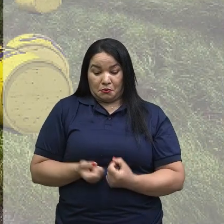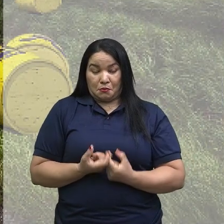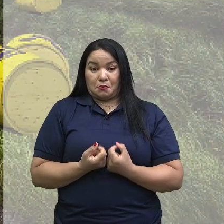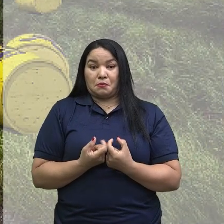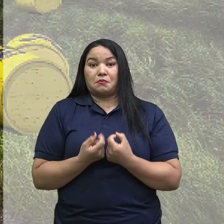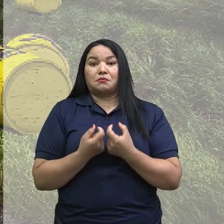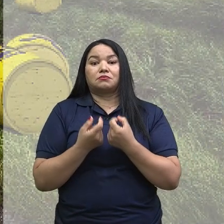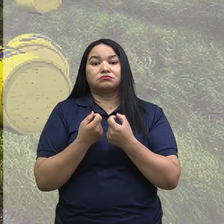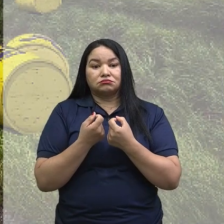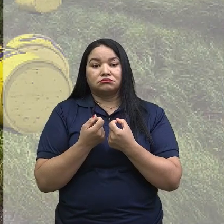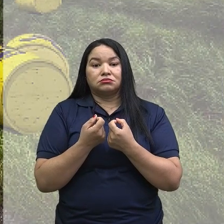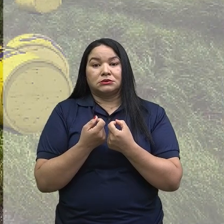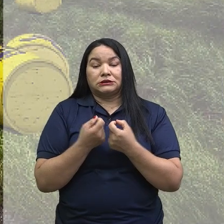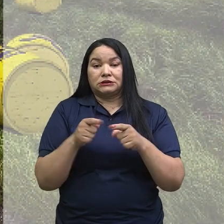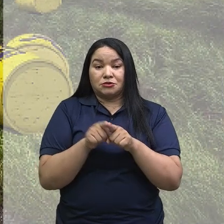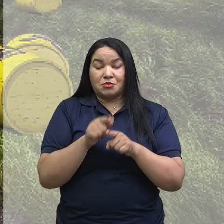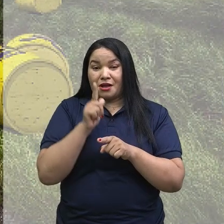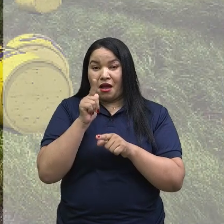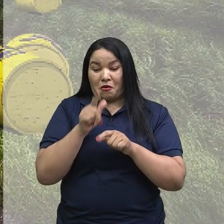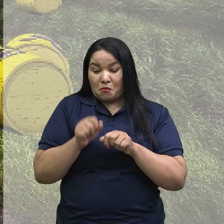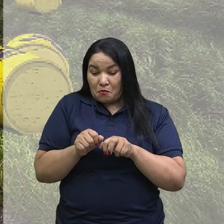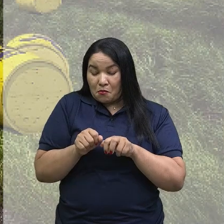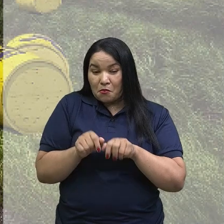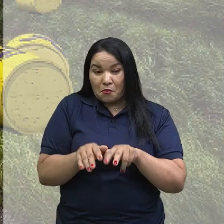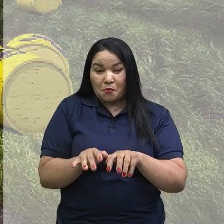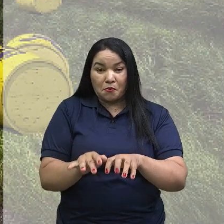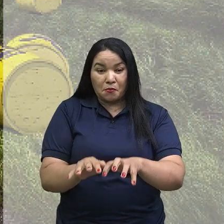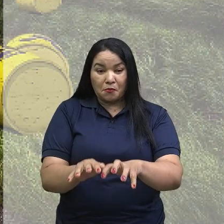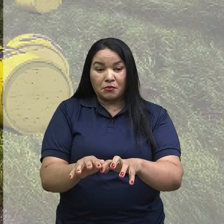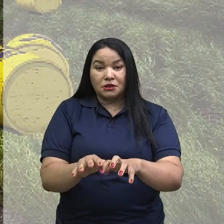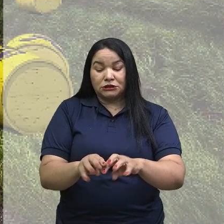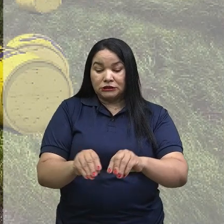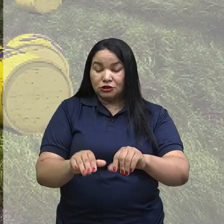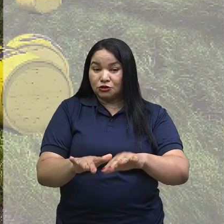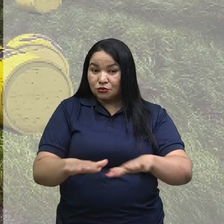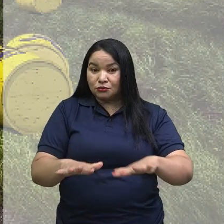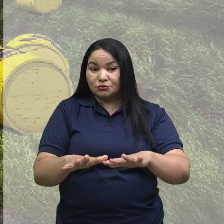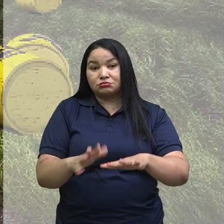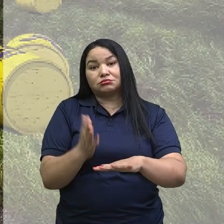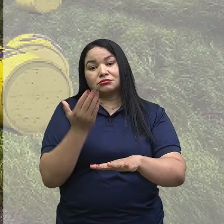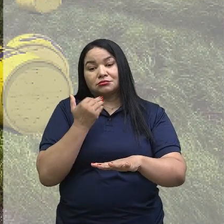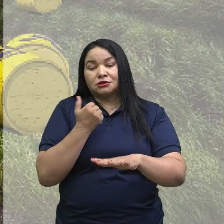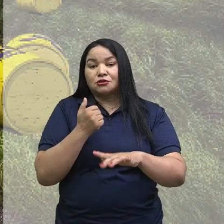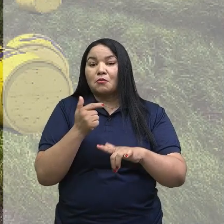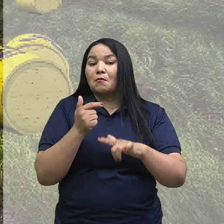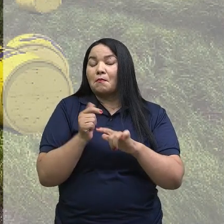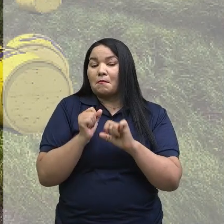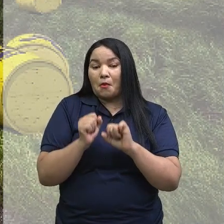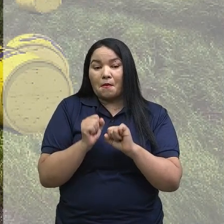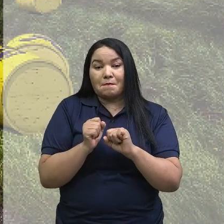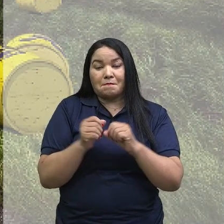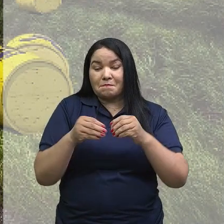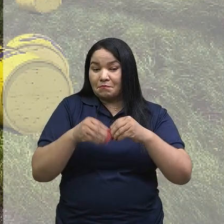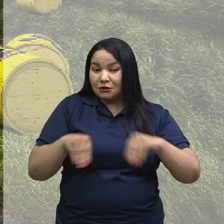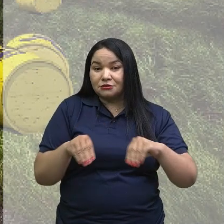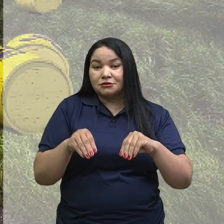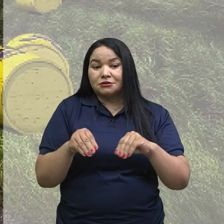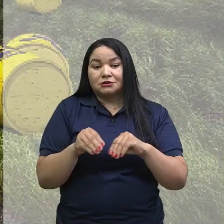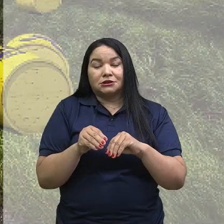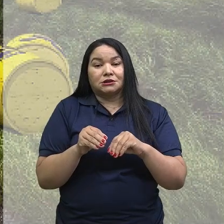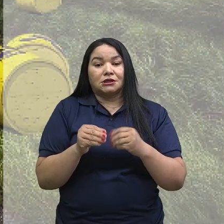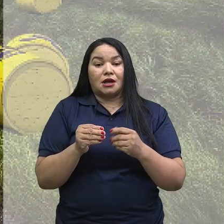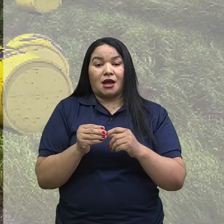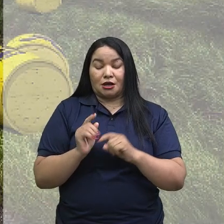pode contaminar água, solo e alimentos, gerar danos genéticos.